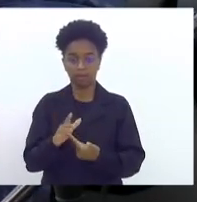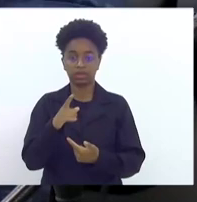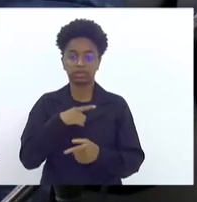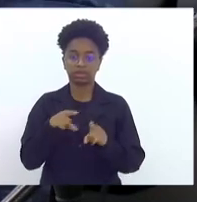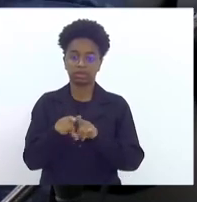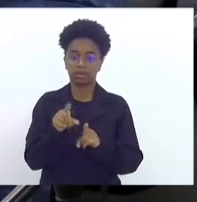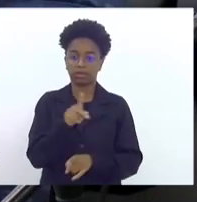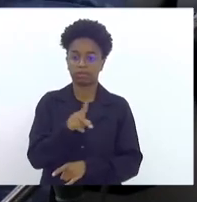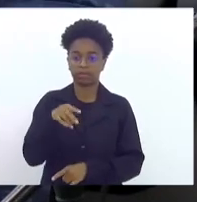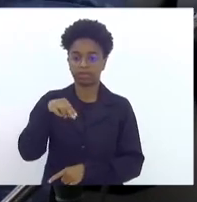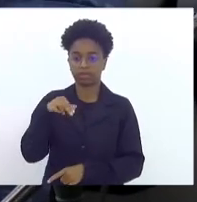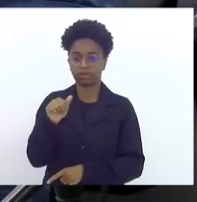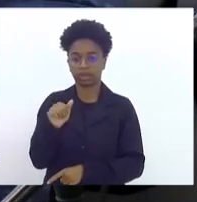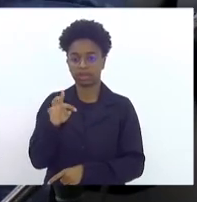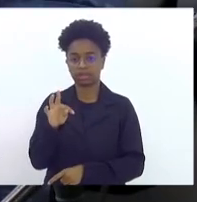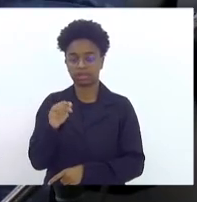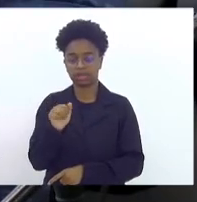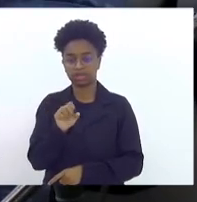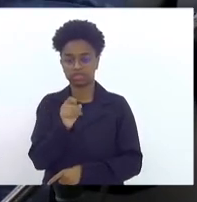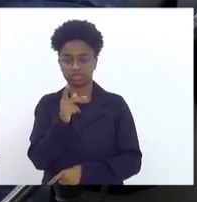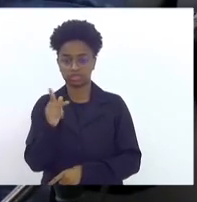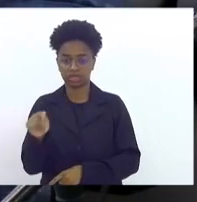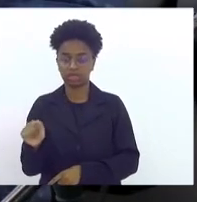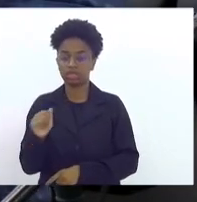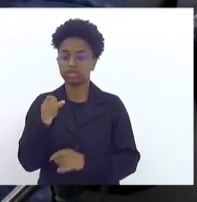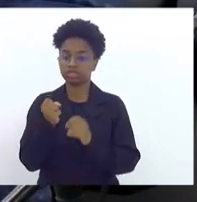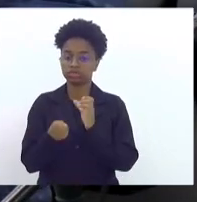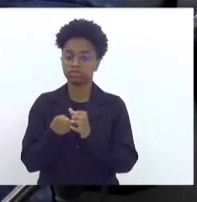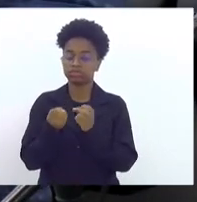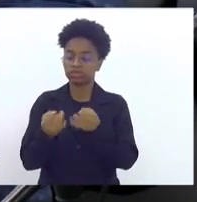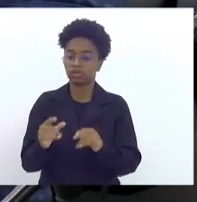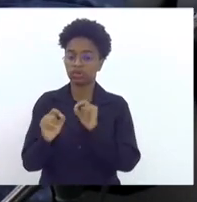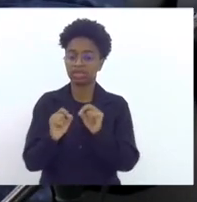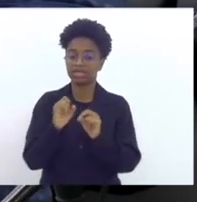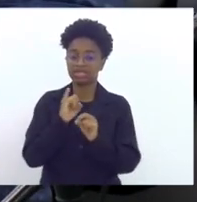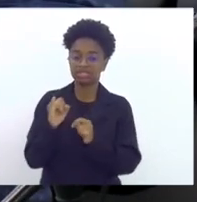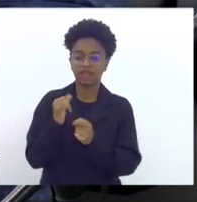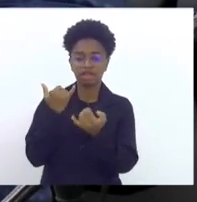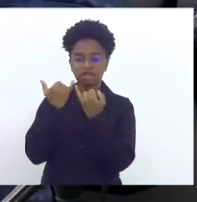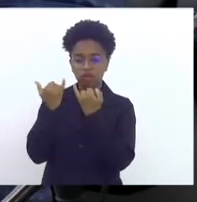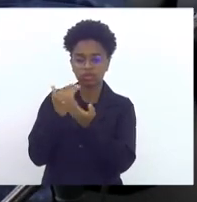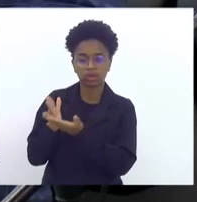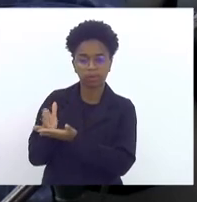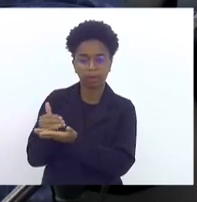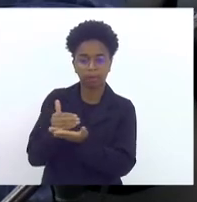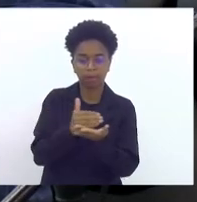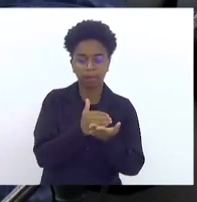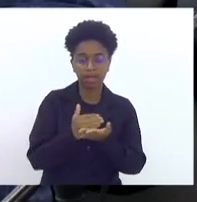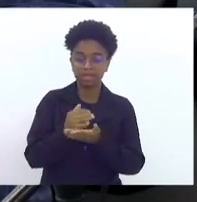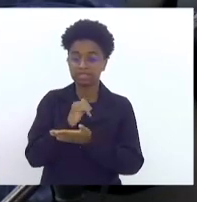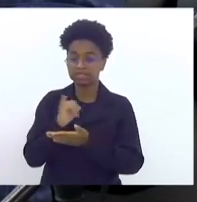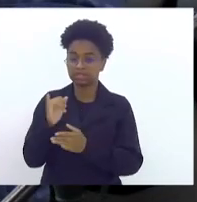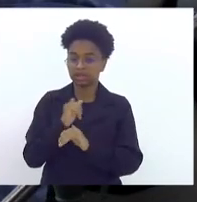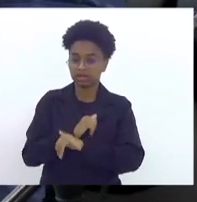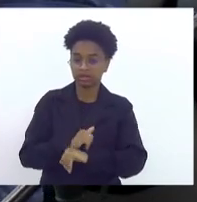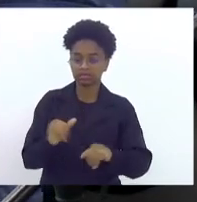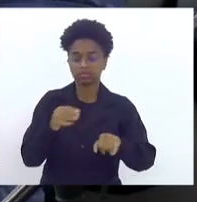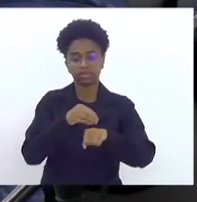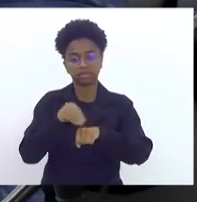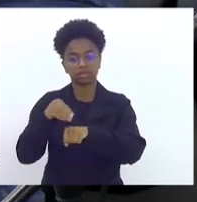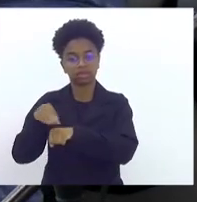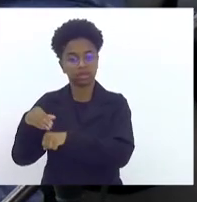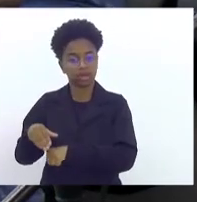Natasha explicou muito bem isso é para aquele cara que é a primeira vez invade coleta a informação mas se ele relata por ter se ele